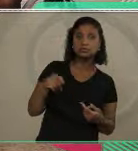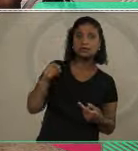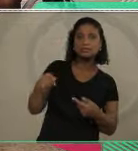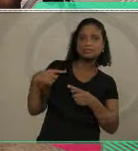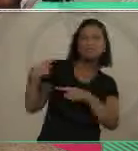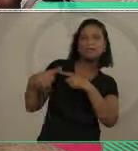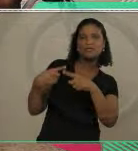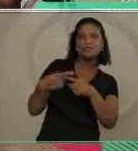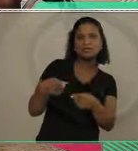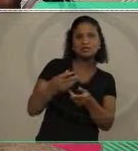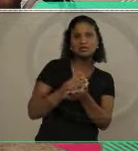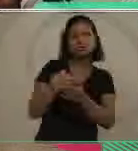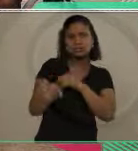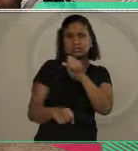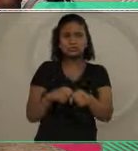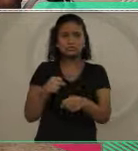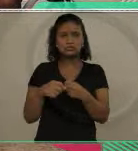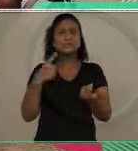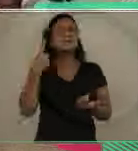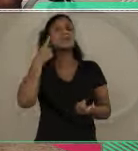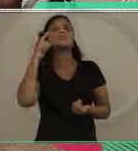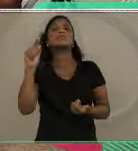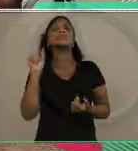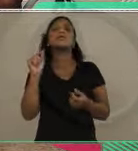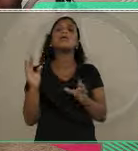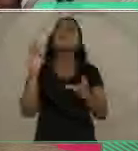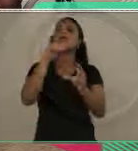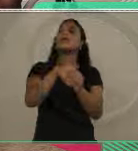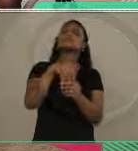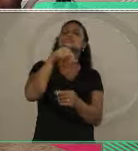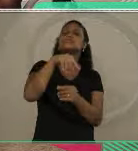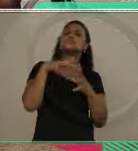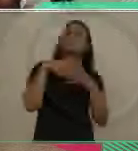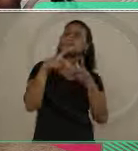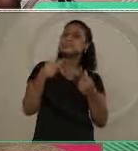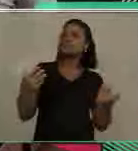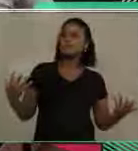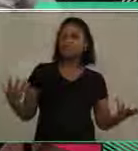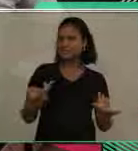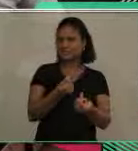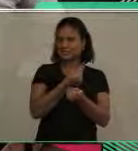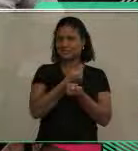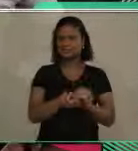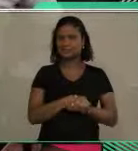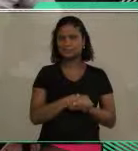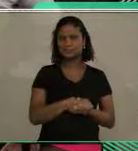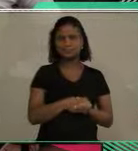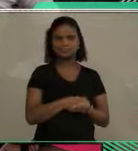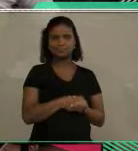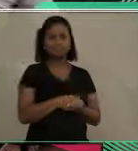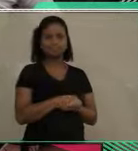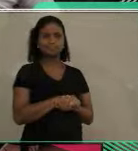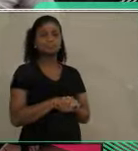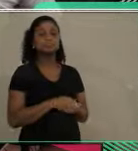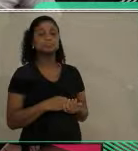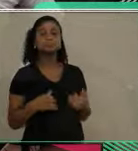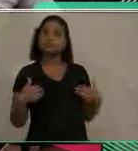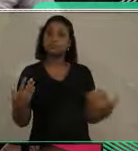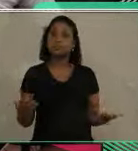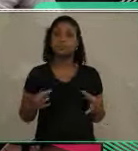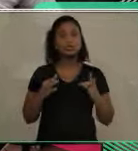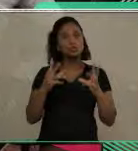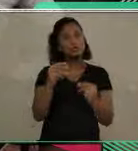você iniciou desse clima? qual foi a ideia de você ingressar nesse mundo fantástico? Então como toda criança que sonha em ter uma